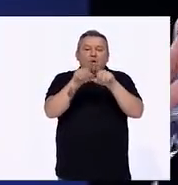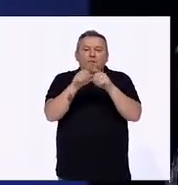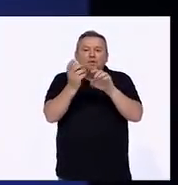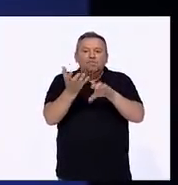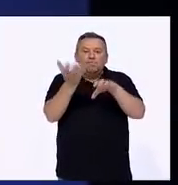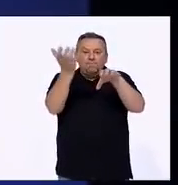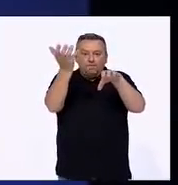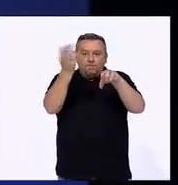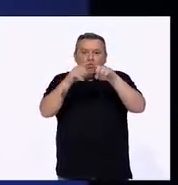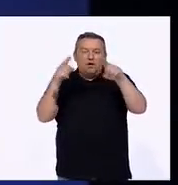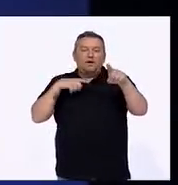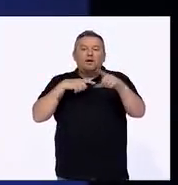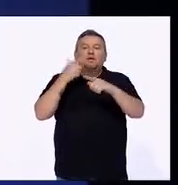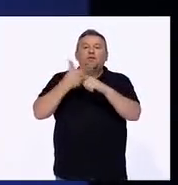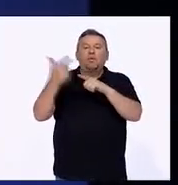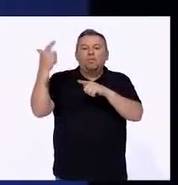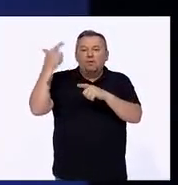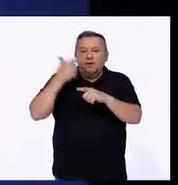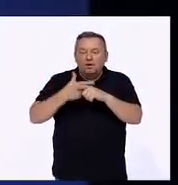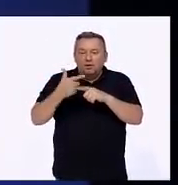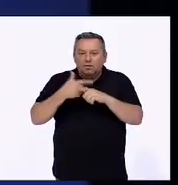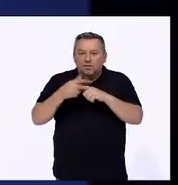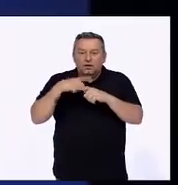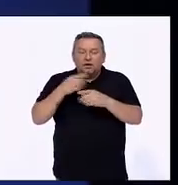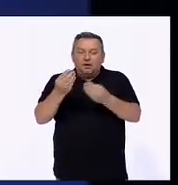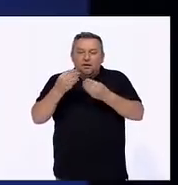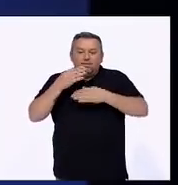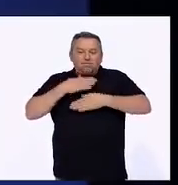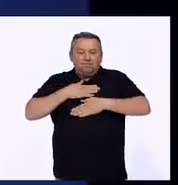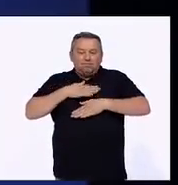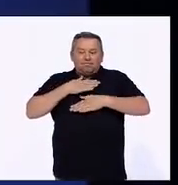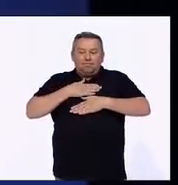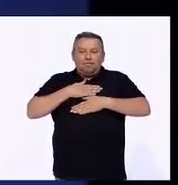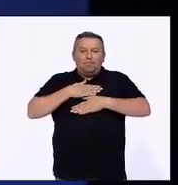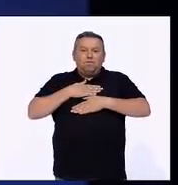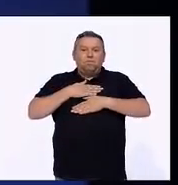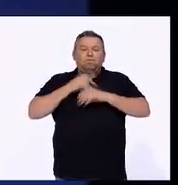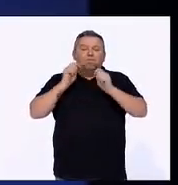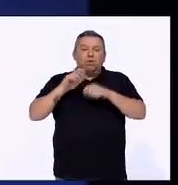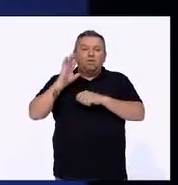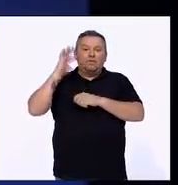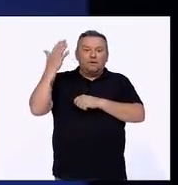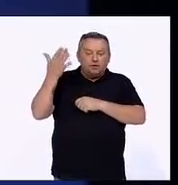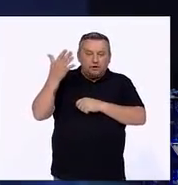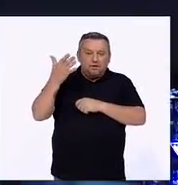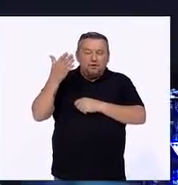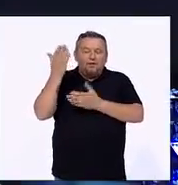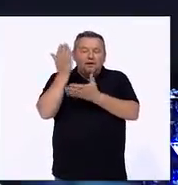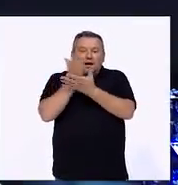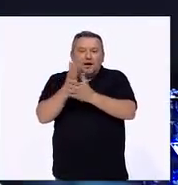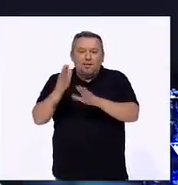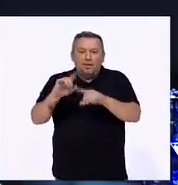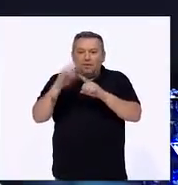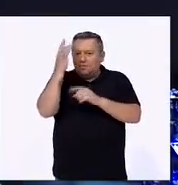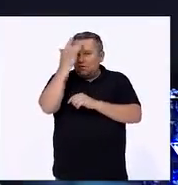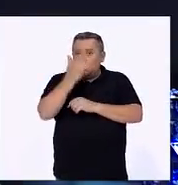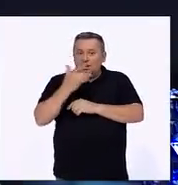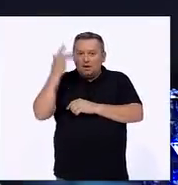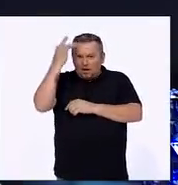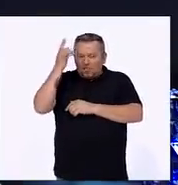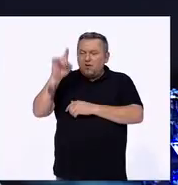que esse grau de conflito, de beligerância na sociedade, possa, por fim, ser digerido. O Haddad é o Haddad